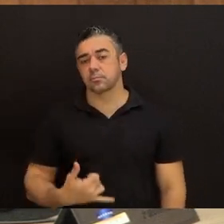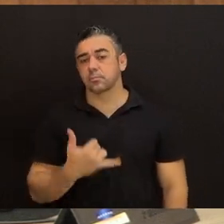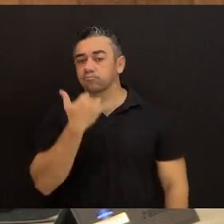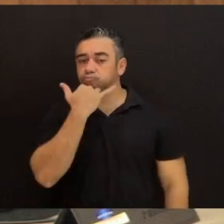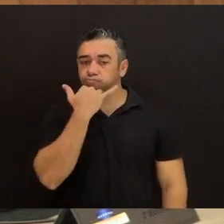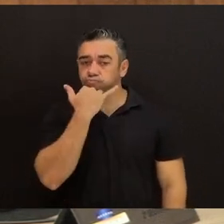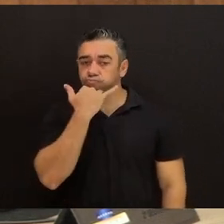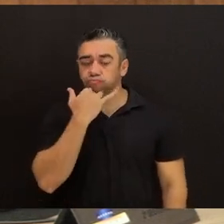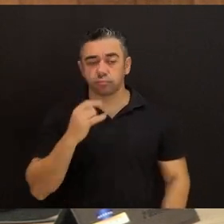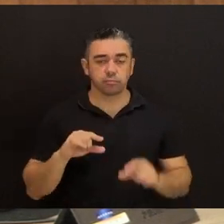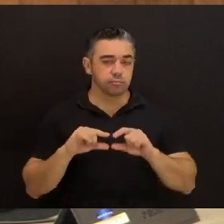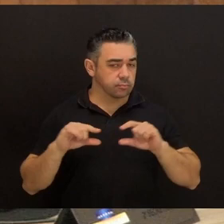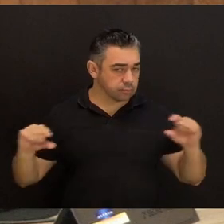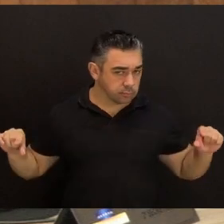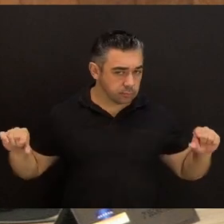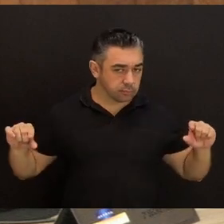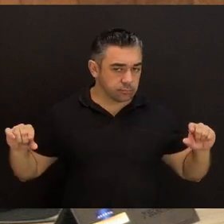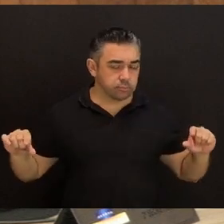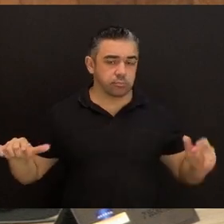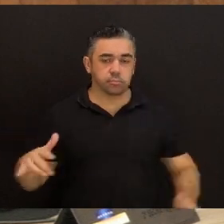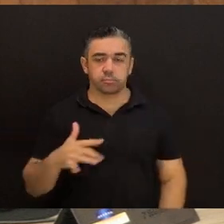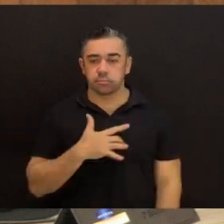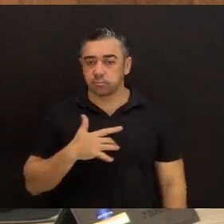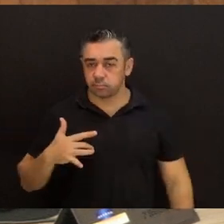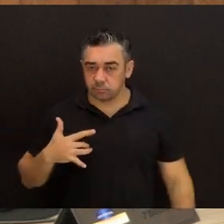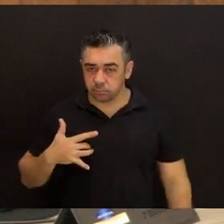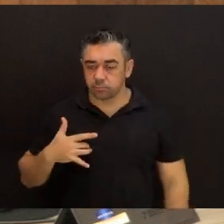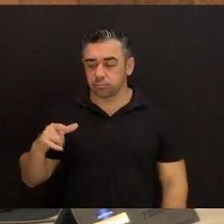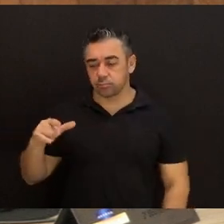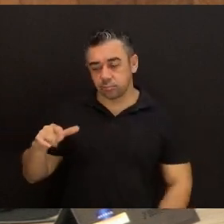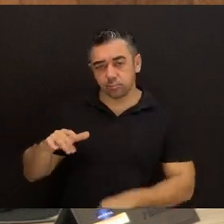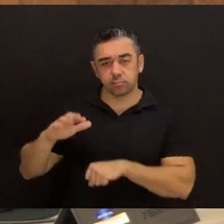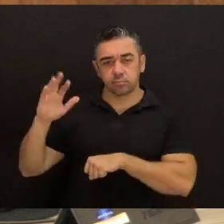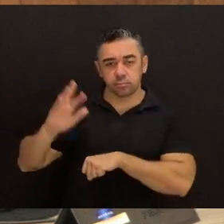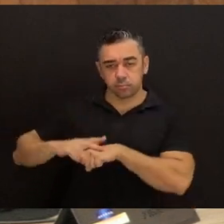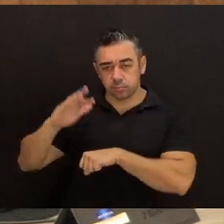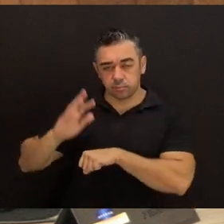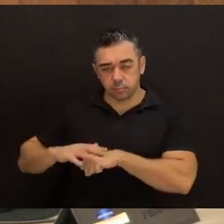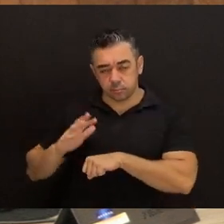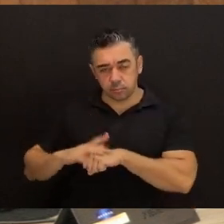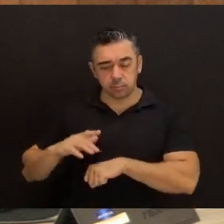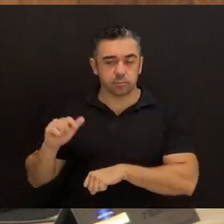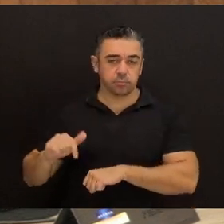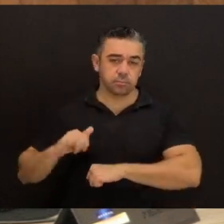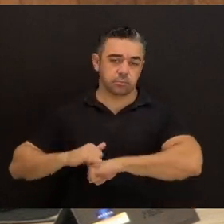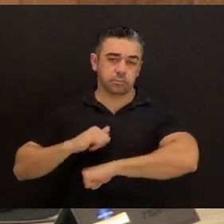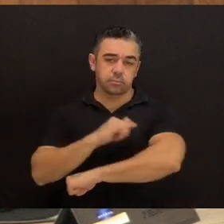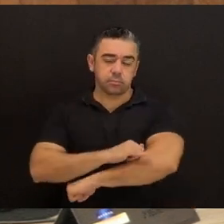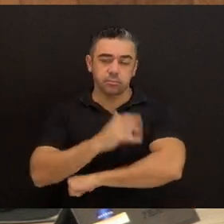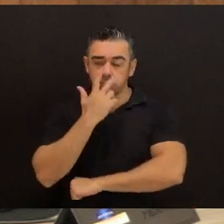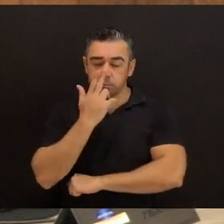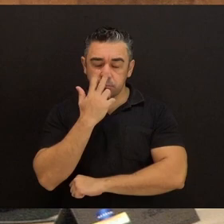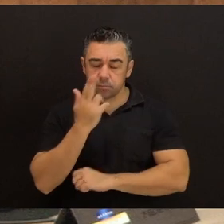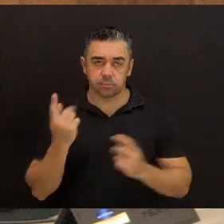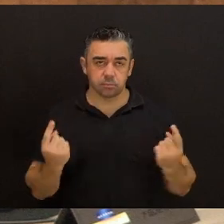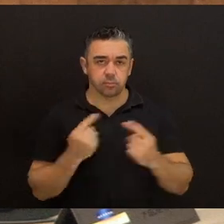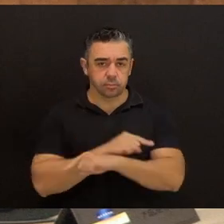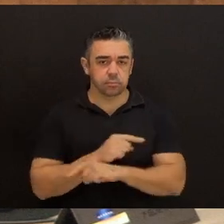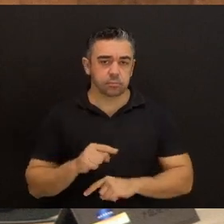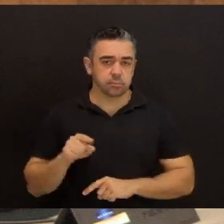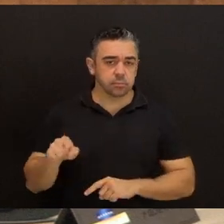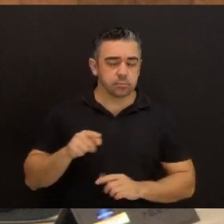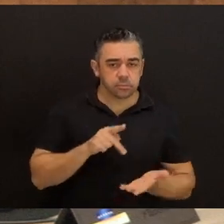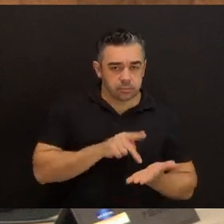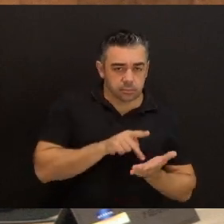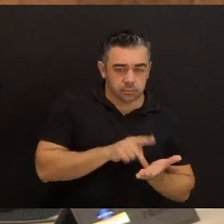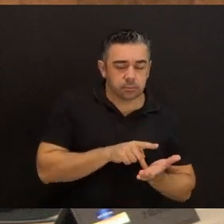essa com essa frase mas a saúde É tá doente em São José dos Pinhais né parece um contracenso mas é verdade a saúde